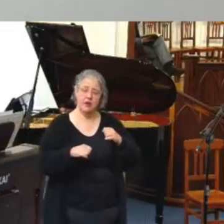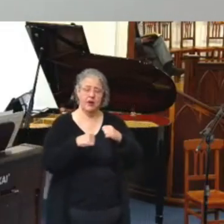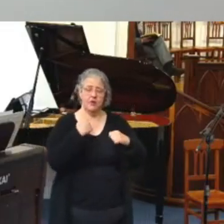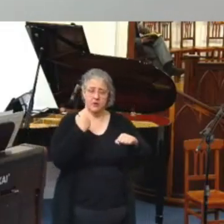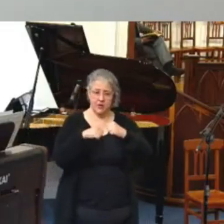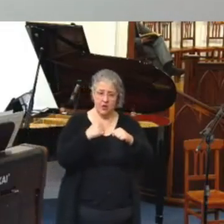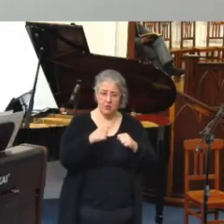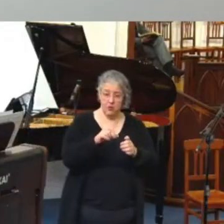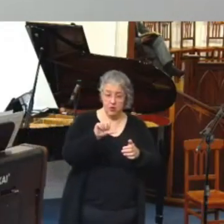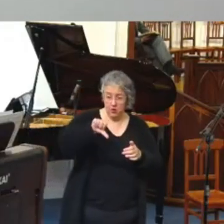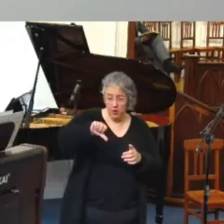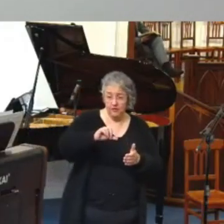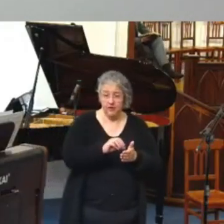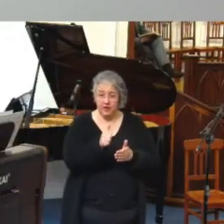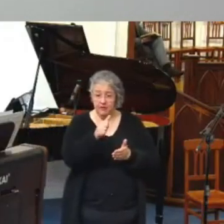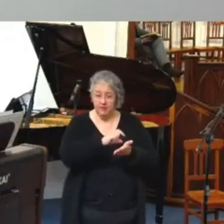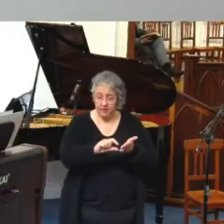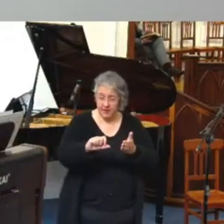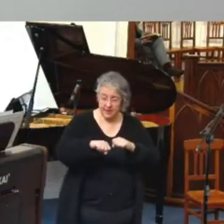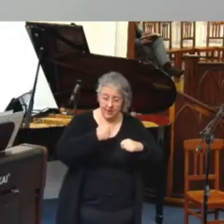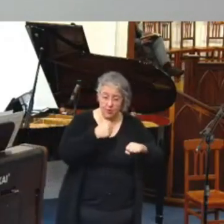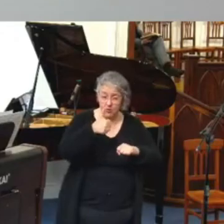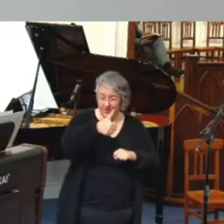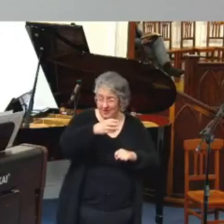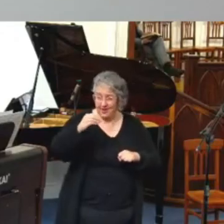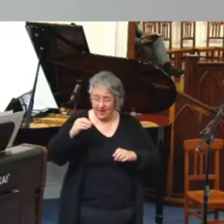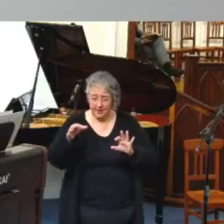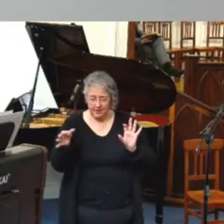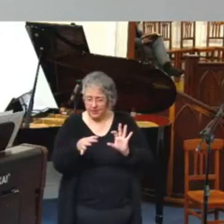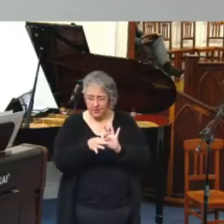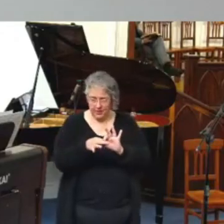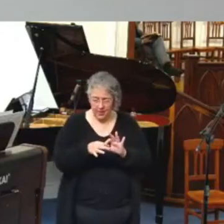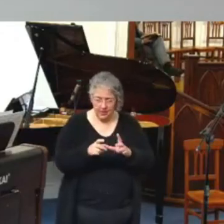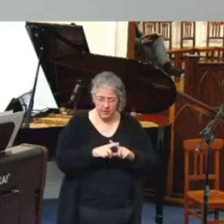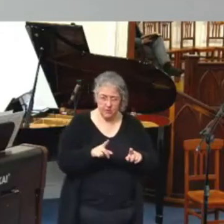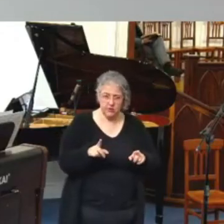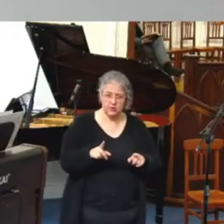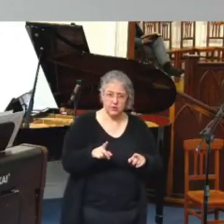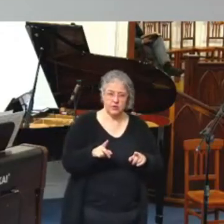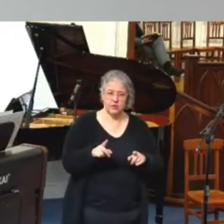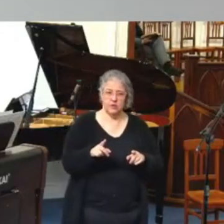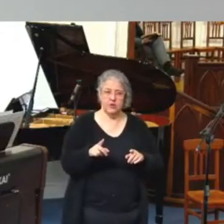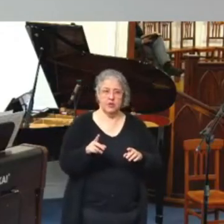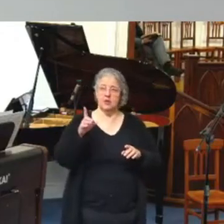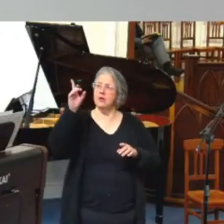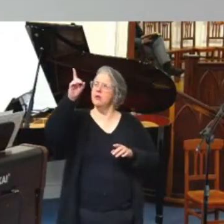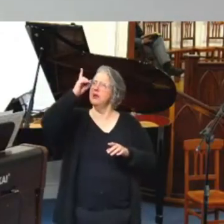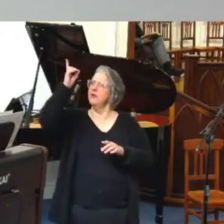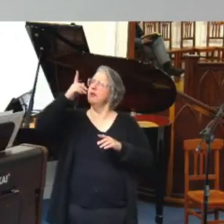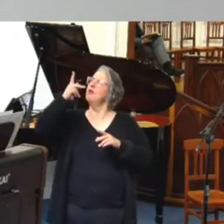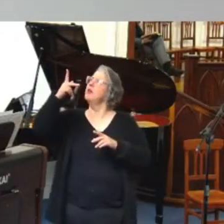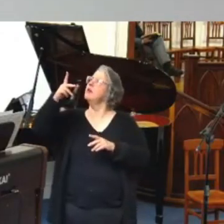interligados. Davi vai dizer que o Senhor está no trono.